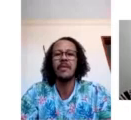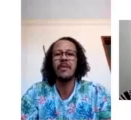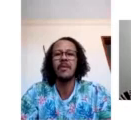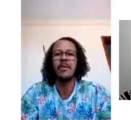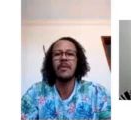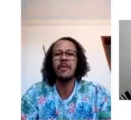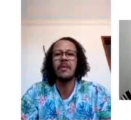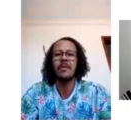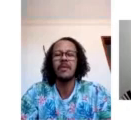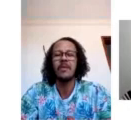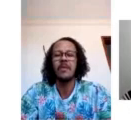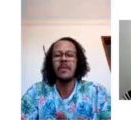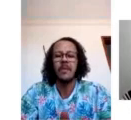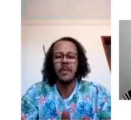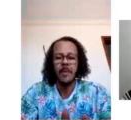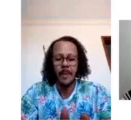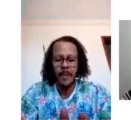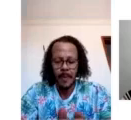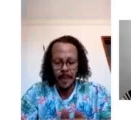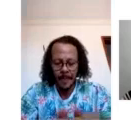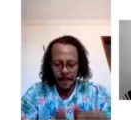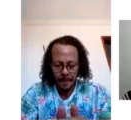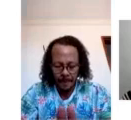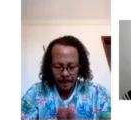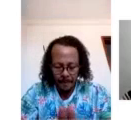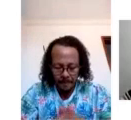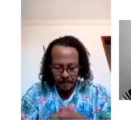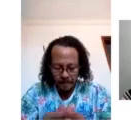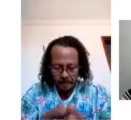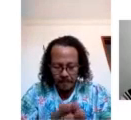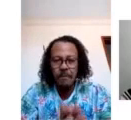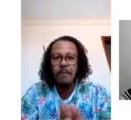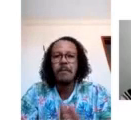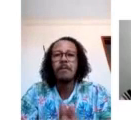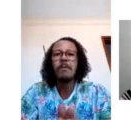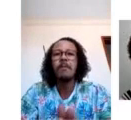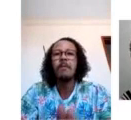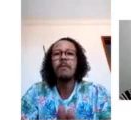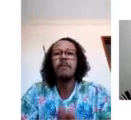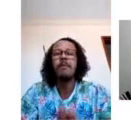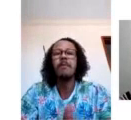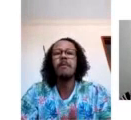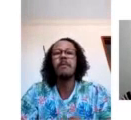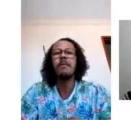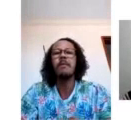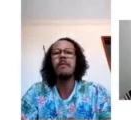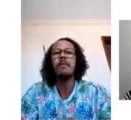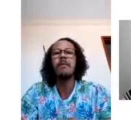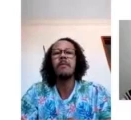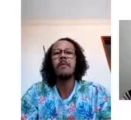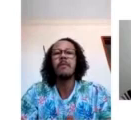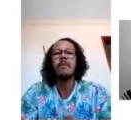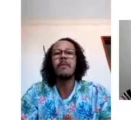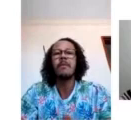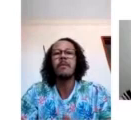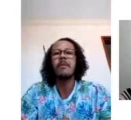isso fez com que a gente fizesse um relatório maciço de coisas que realmente aconteceram, e as coisas que a gente ainda vai acompanhar até o final,